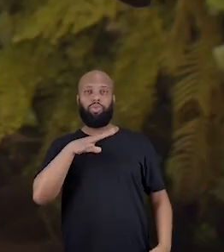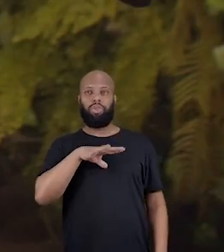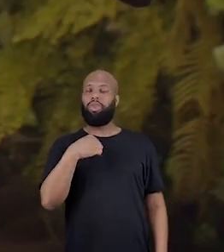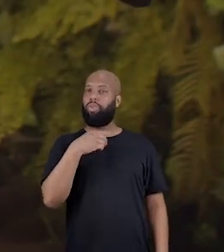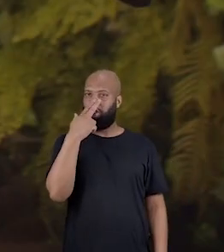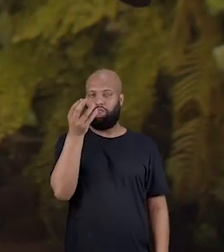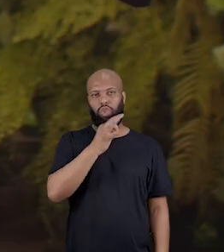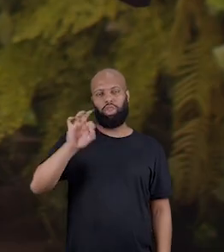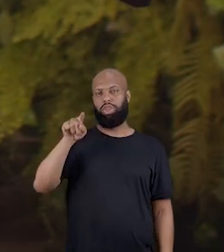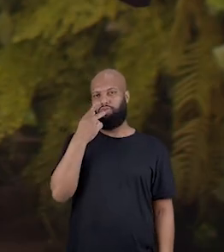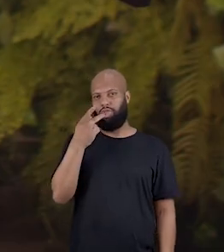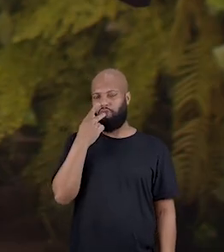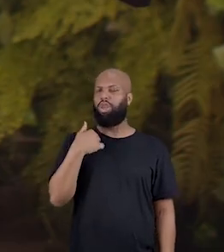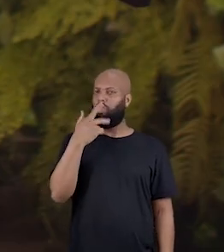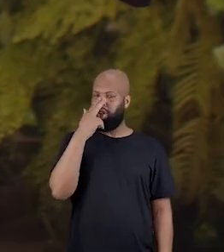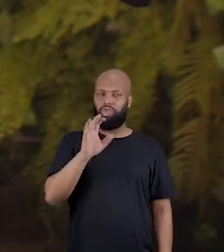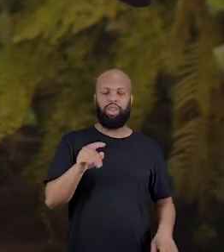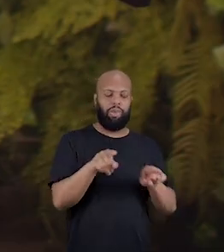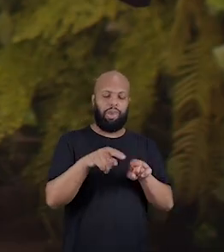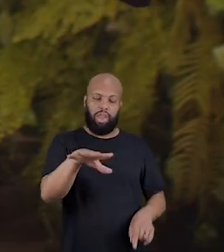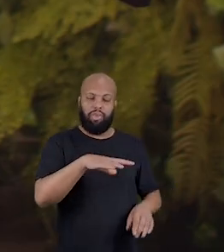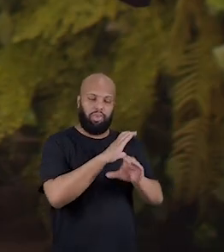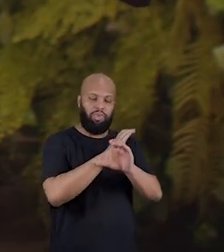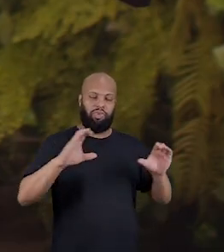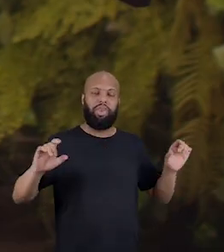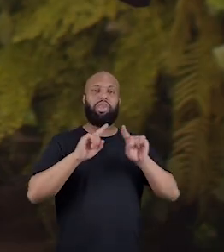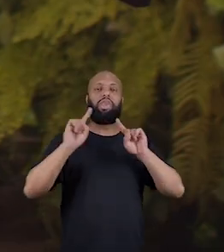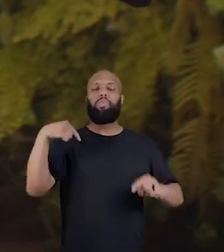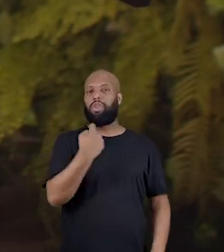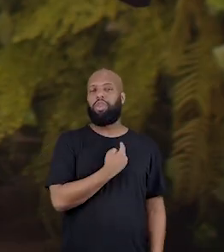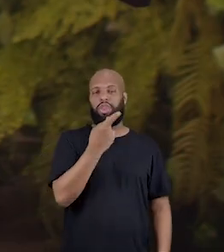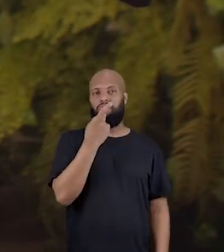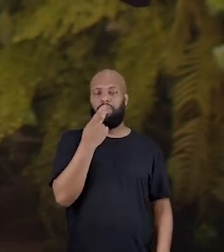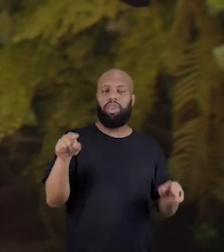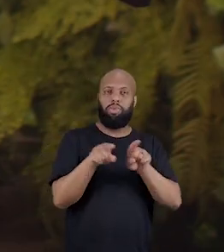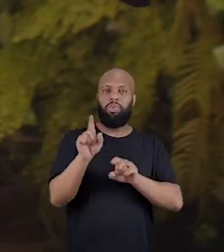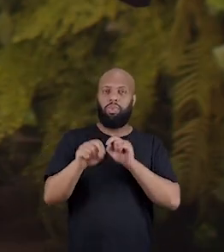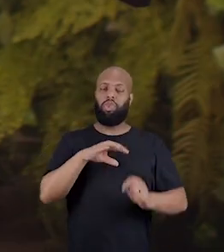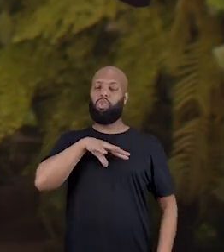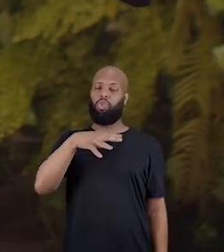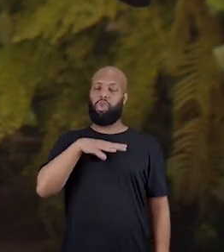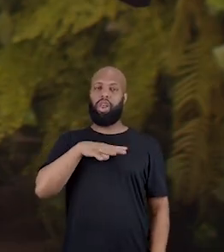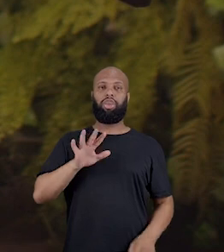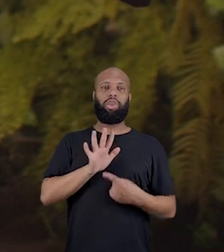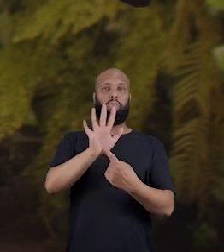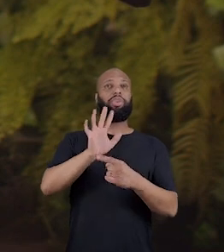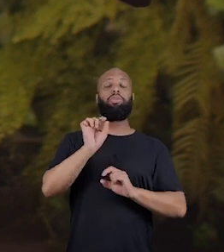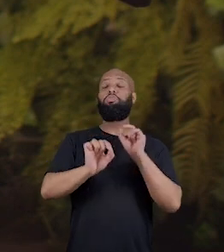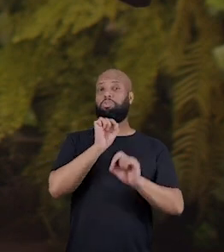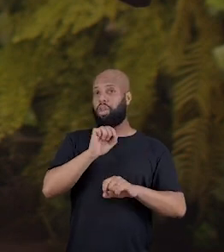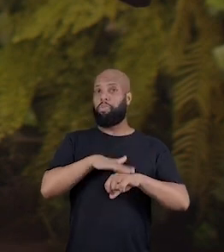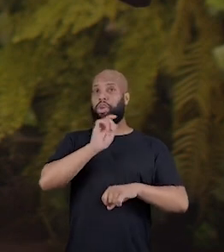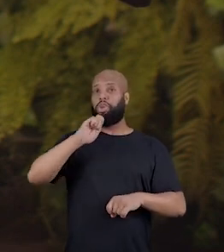coragem, achei ótimo que você trouxe, é exatamente isso, construção de um ambiente de confiança, mas a gente fala também que a coragem, ela diz às vezes